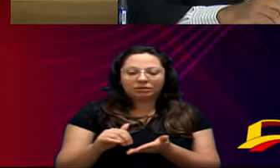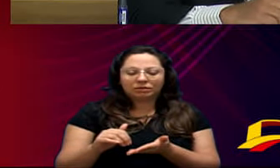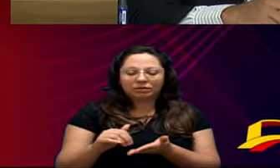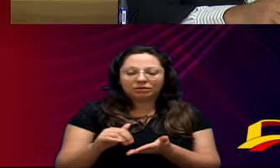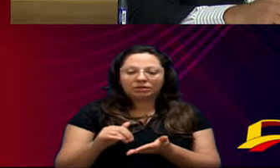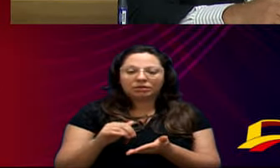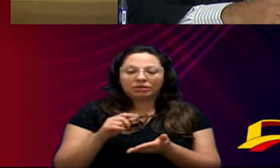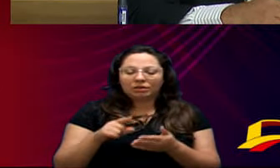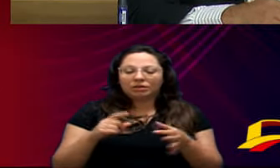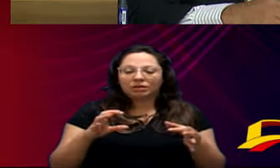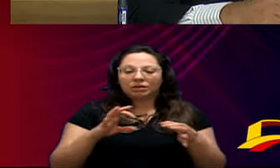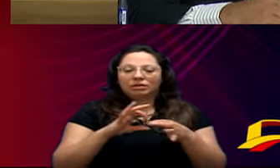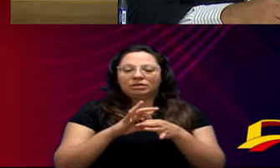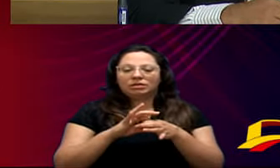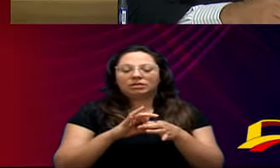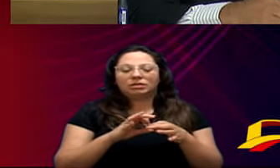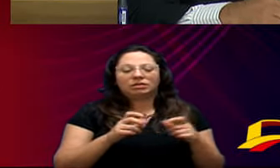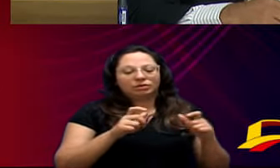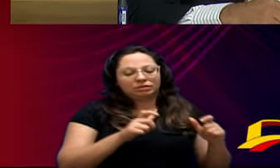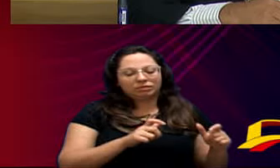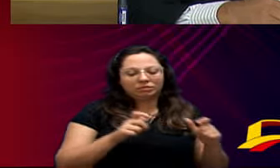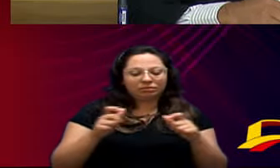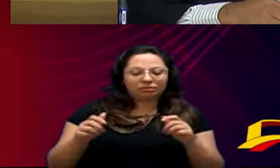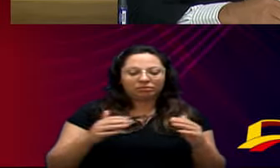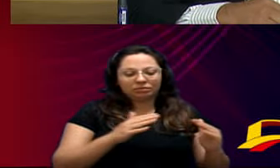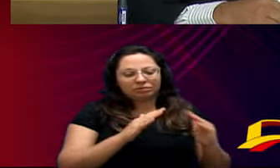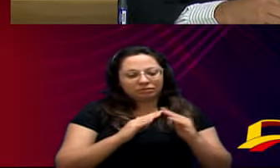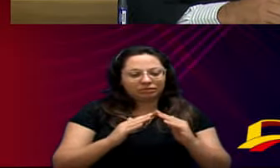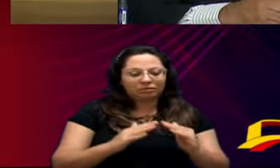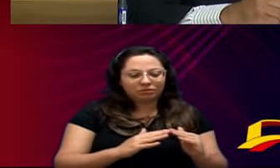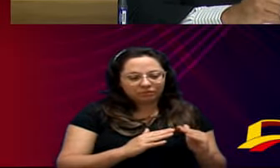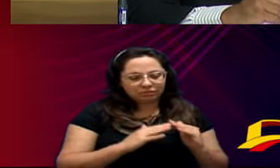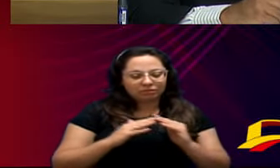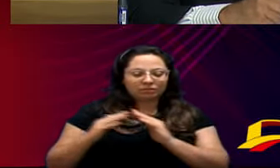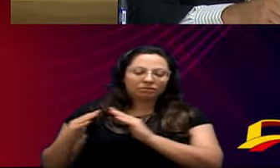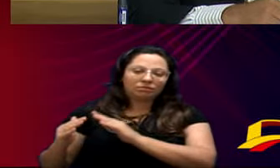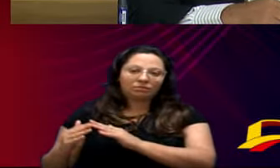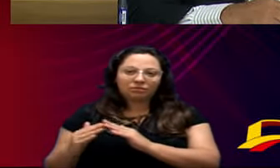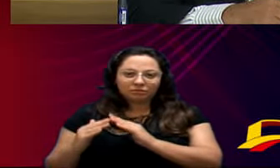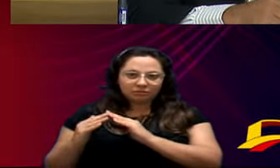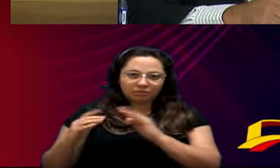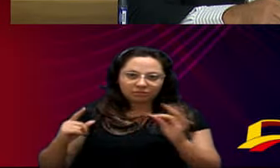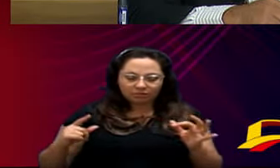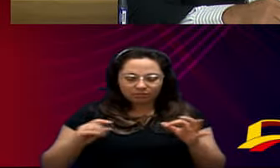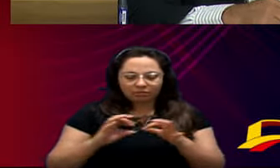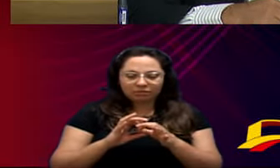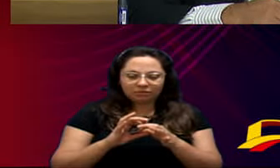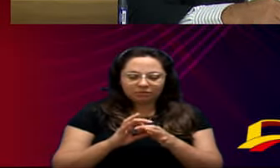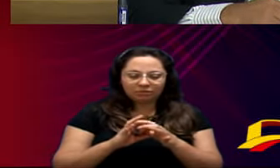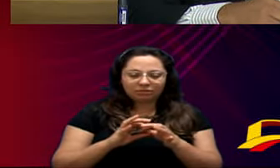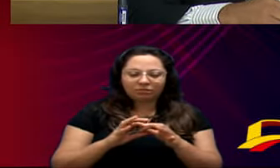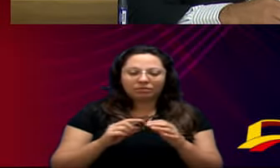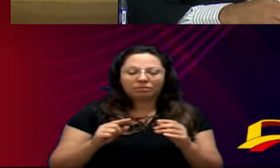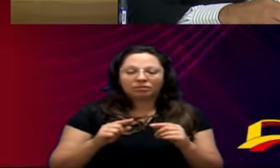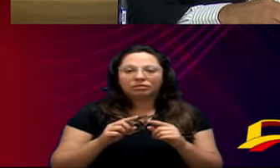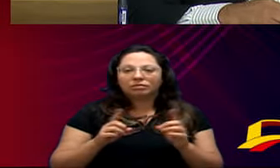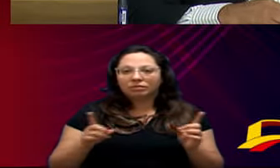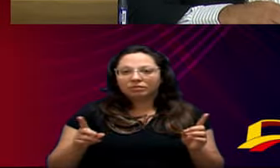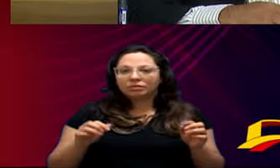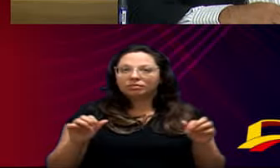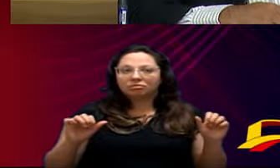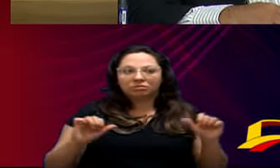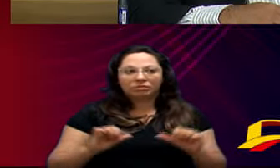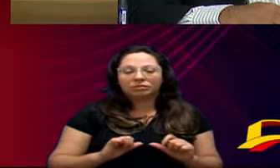em relação a interligações entre os bairros Quais que as são as propostas o que tem isso de prejuízo em relação ao meio